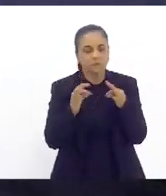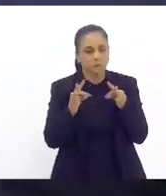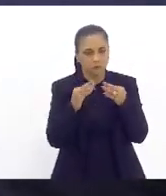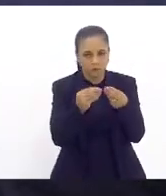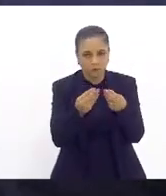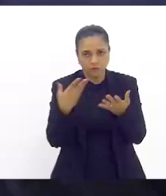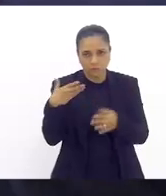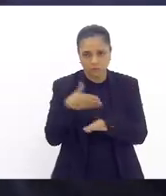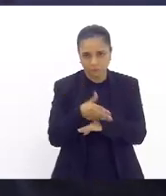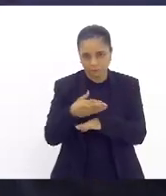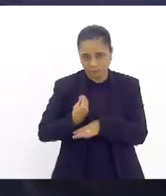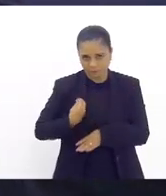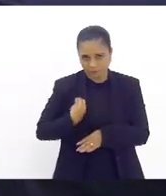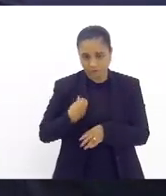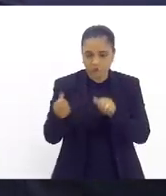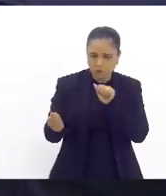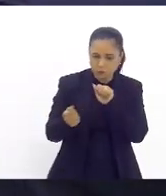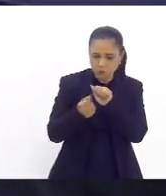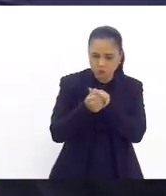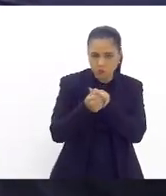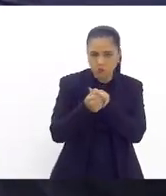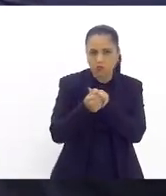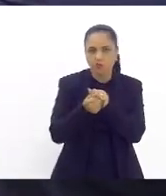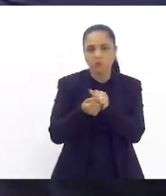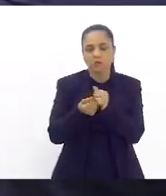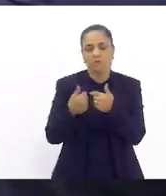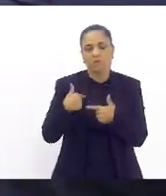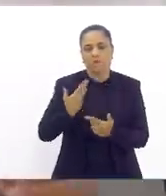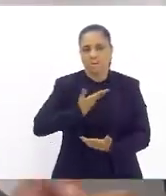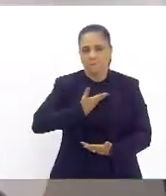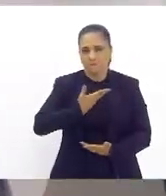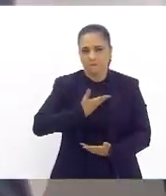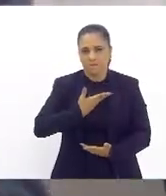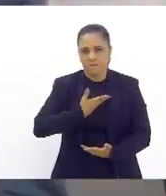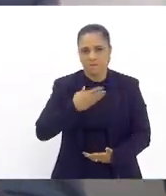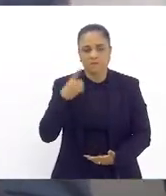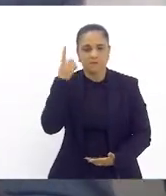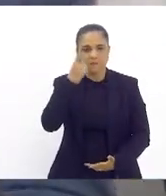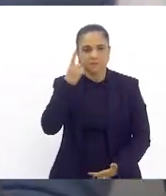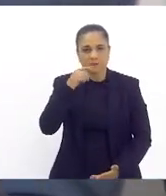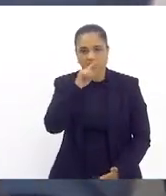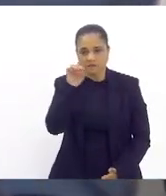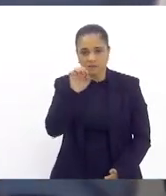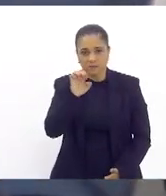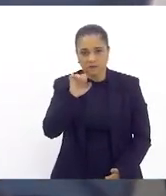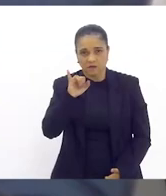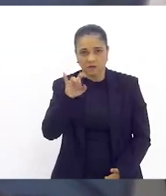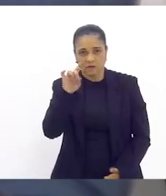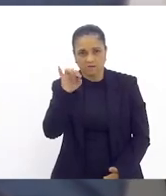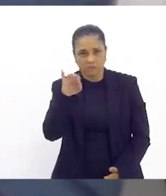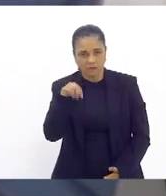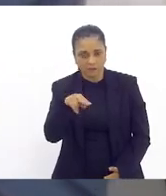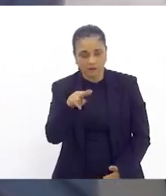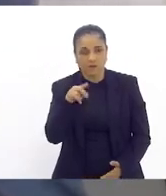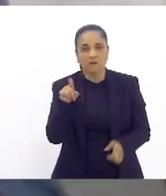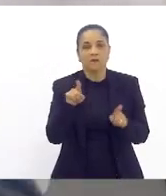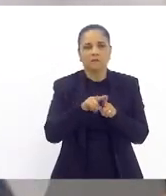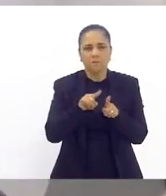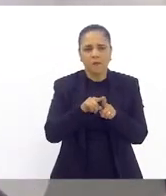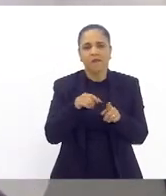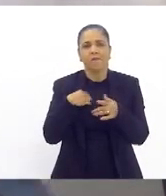como eu tô com a minha companheira deputadas aí Dan aqui e ela foi presidente da Comissão na literatura passada